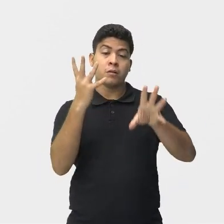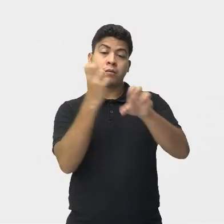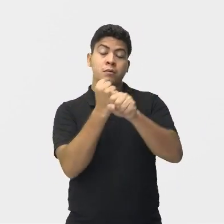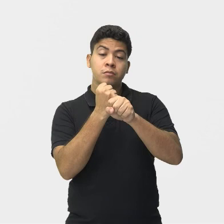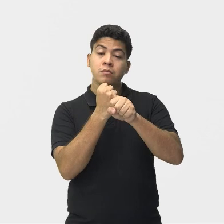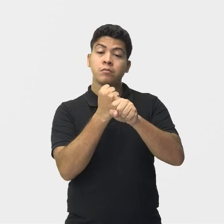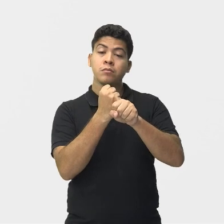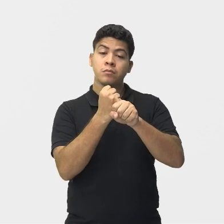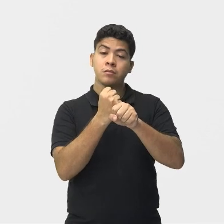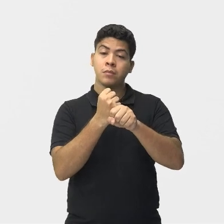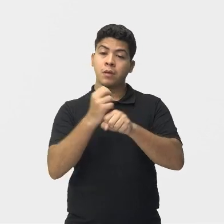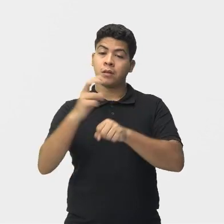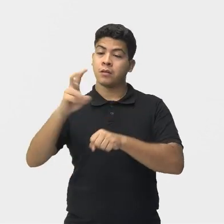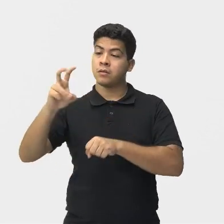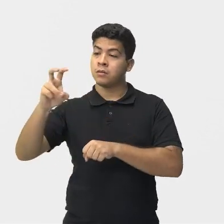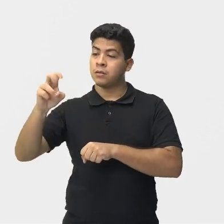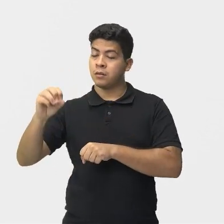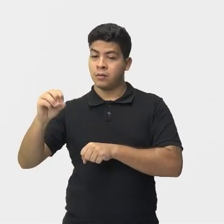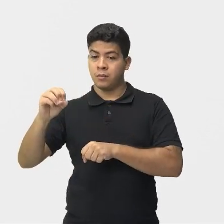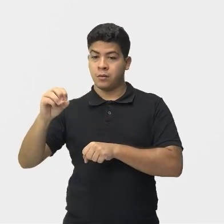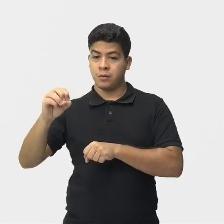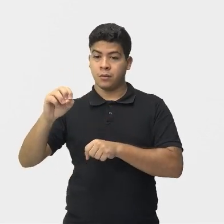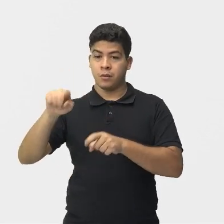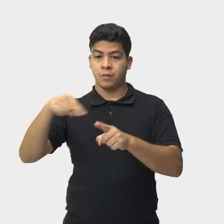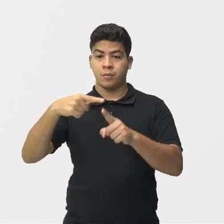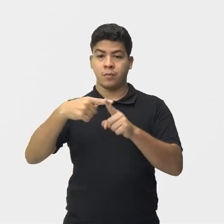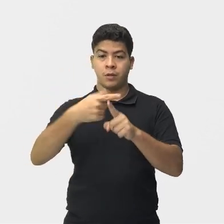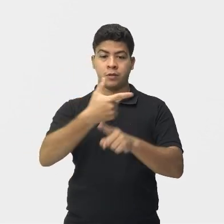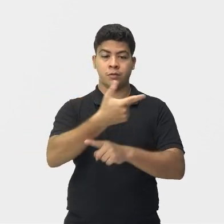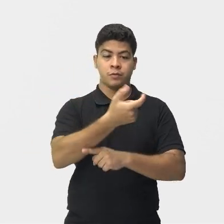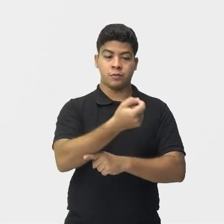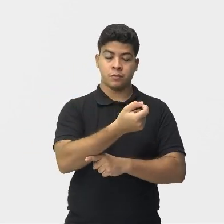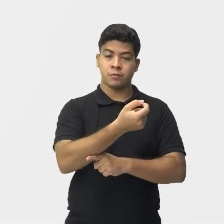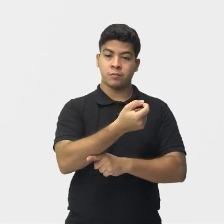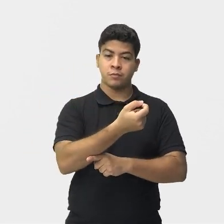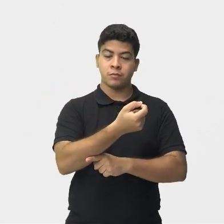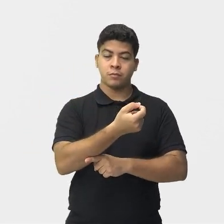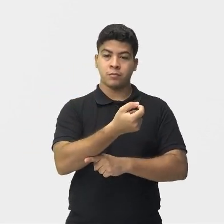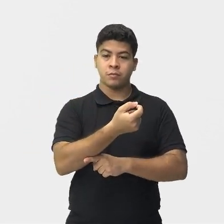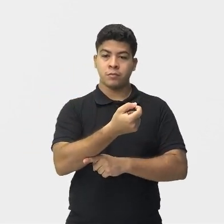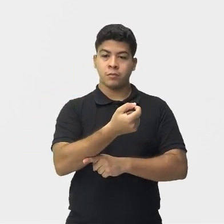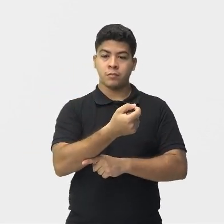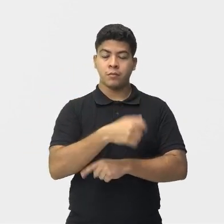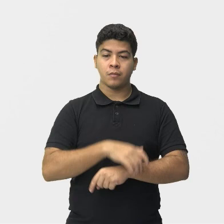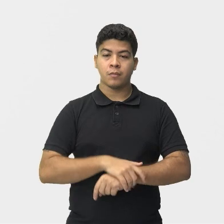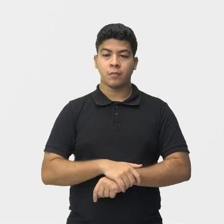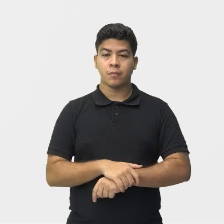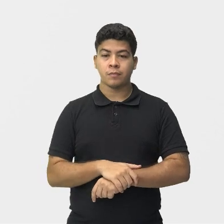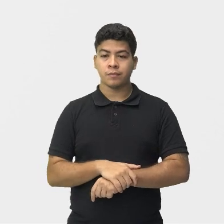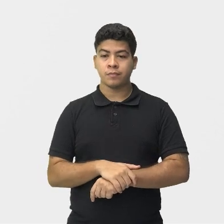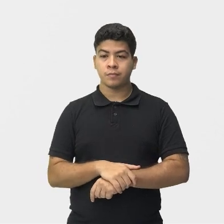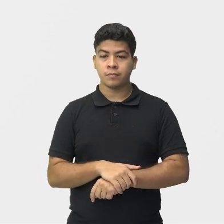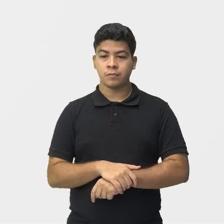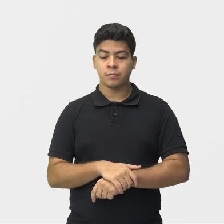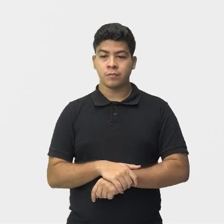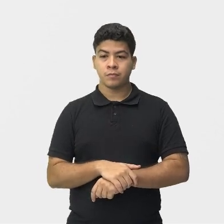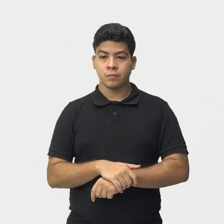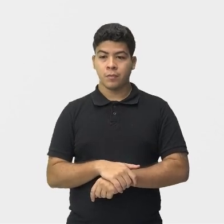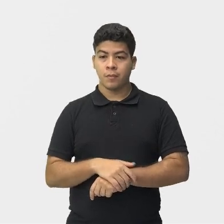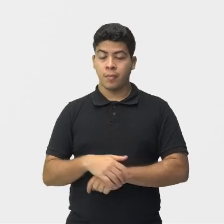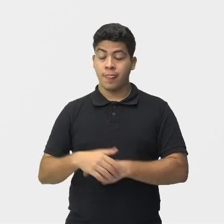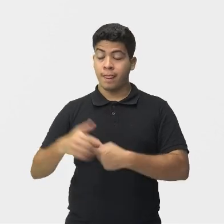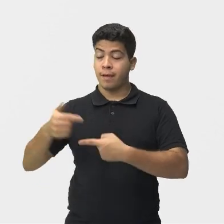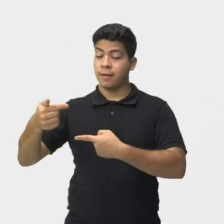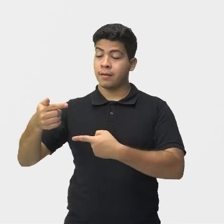gente, 50 mais 20 é 70, 70 multiplicado por 6 e dividido por